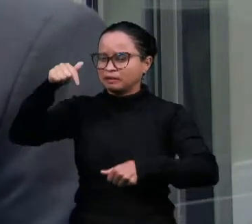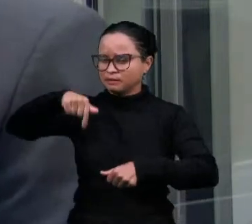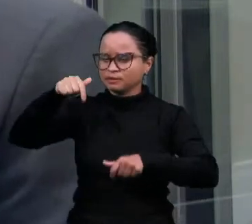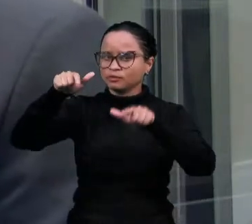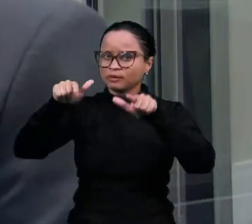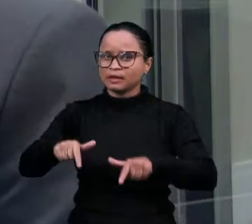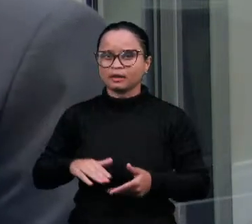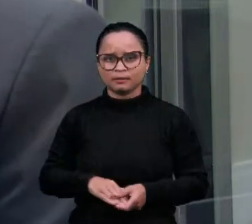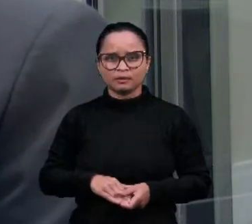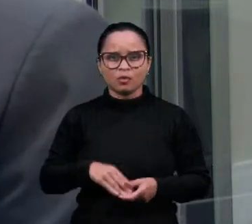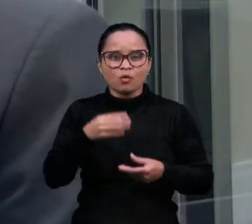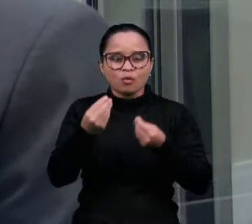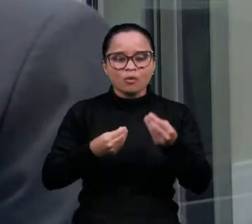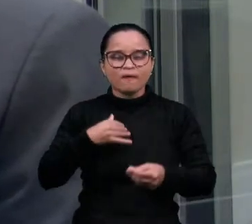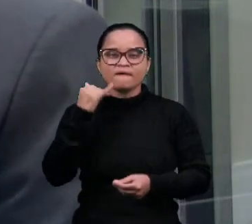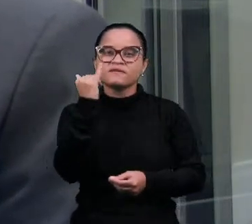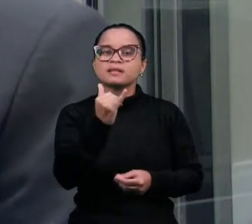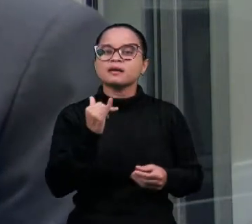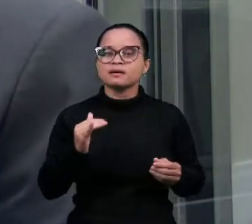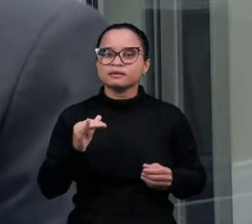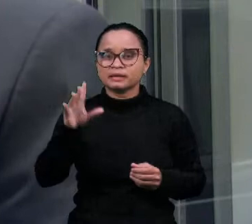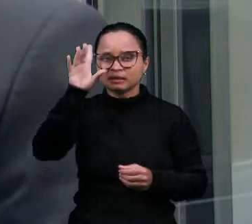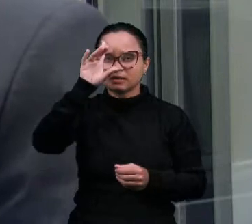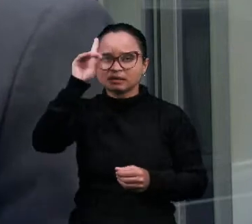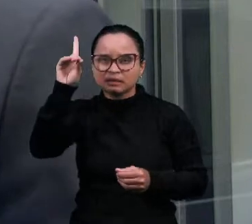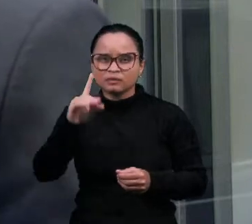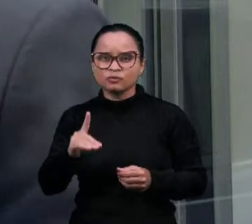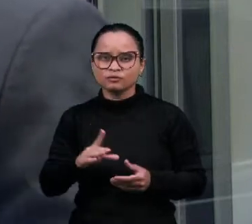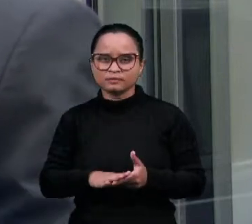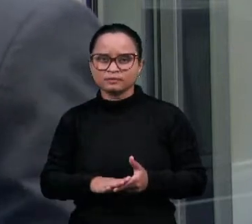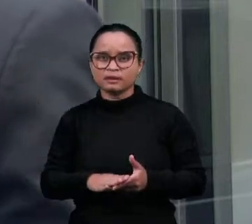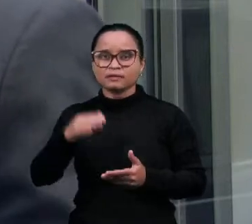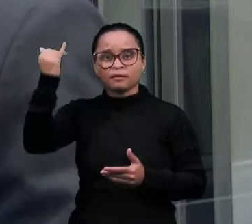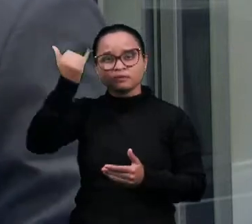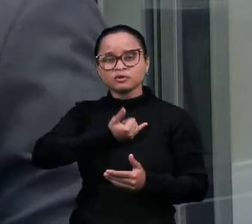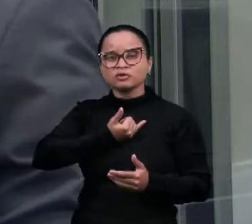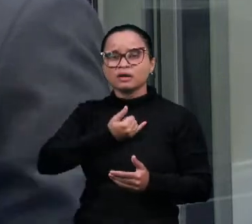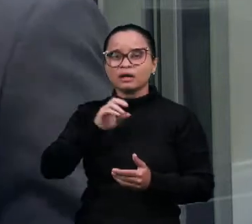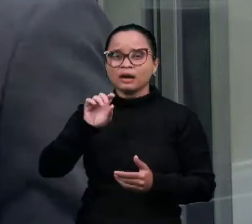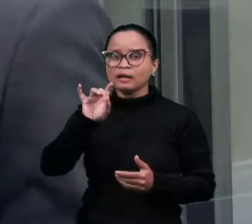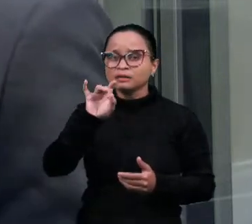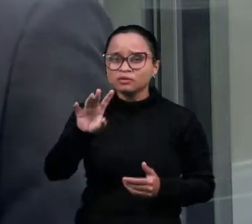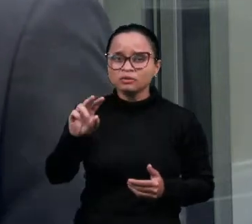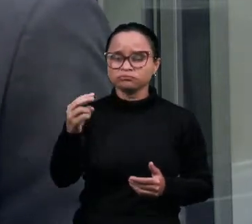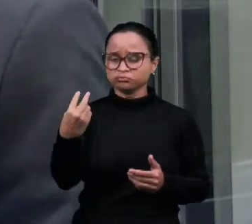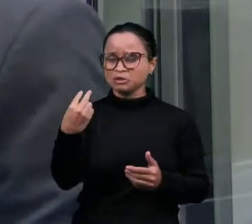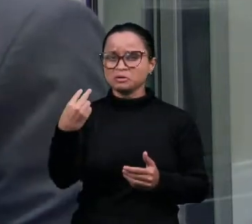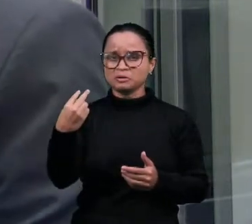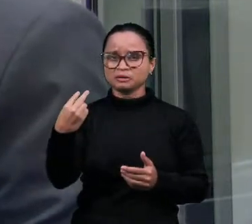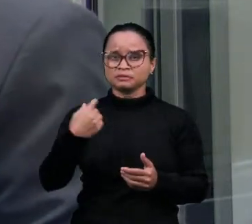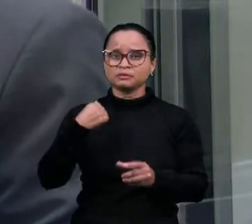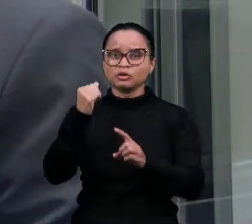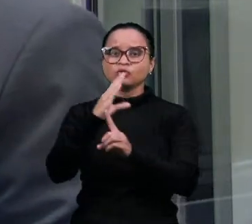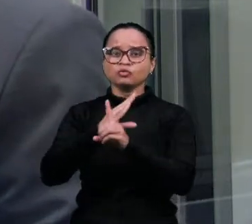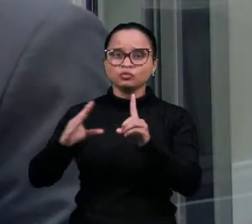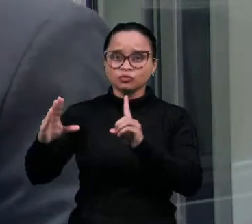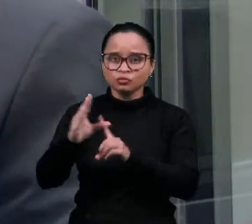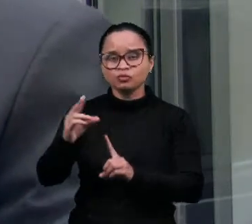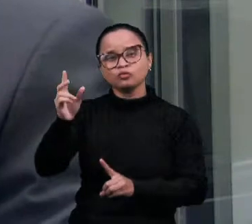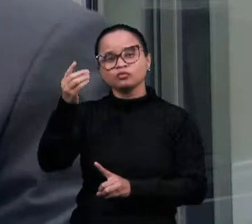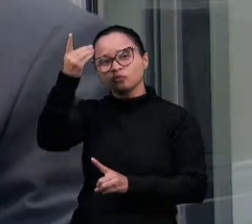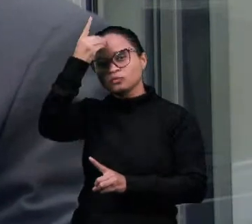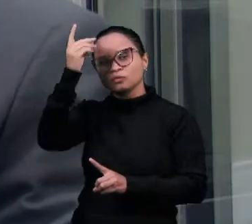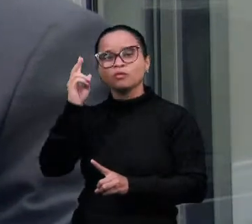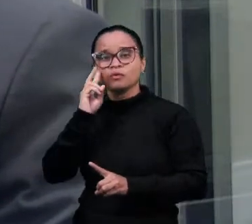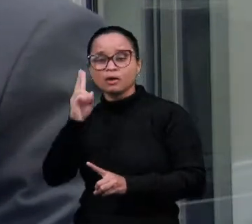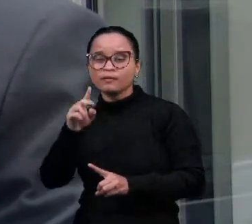eu negar aquilo que Deus está falando. Ela simplesmente virou para trás e disse: durante o culto eu tive uma visão com você. Você